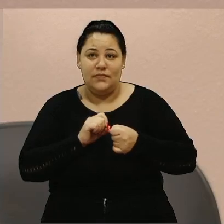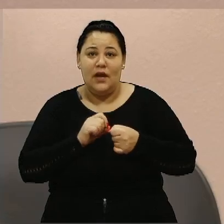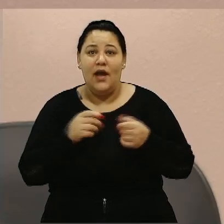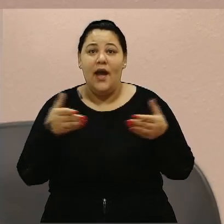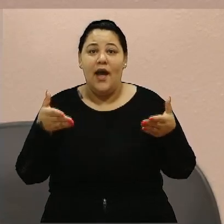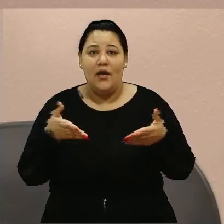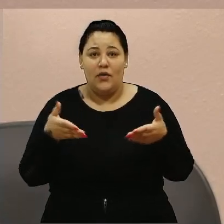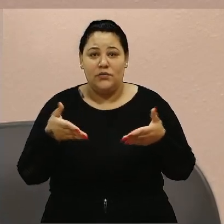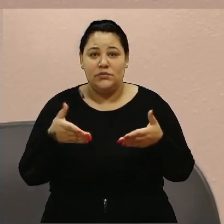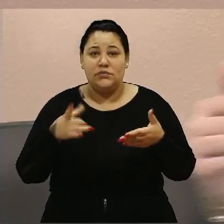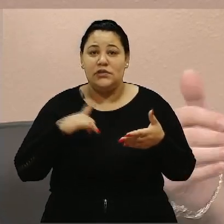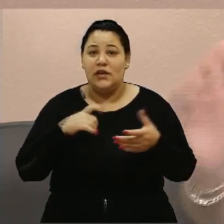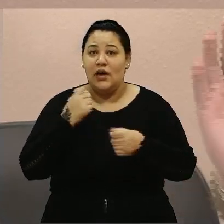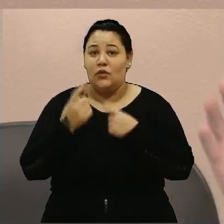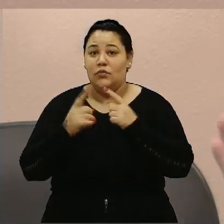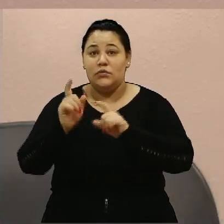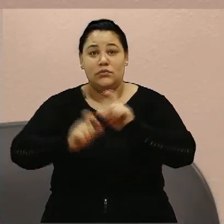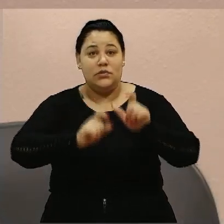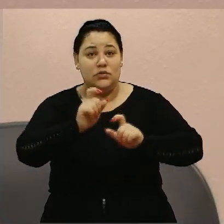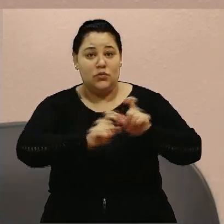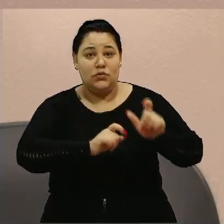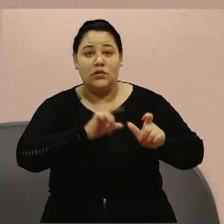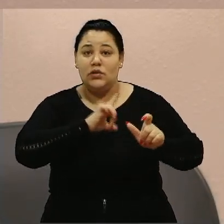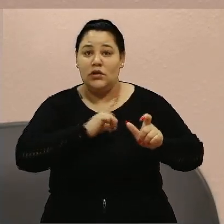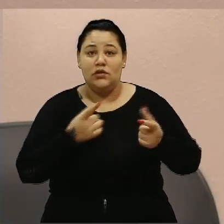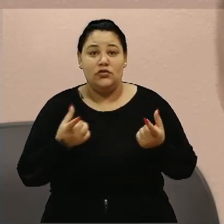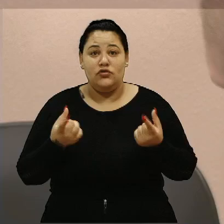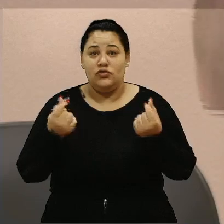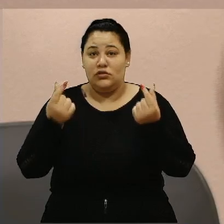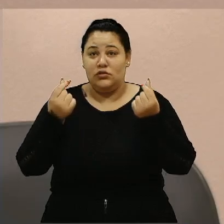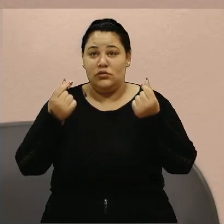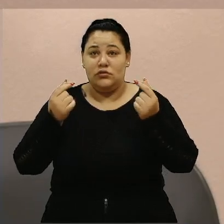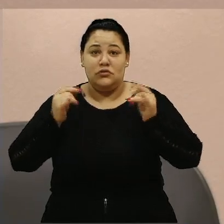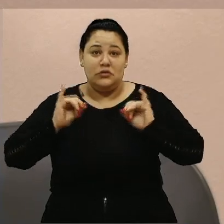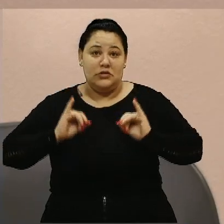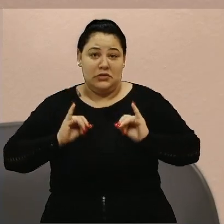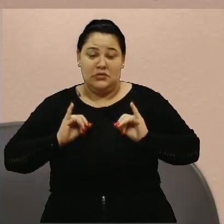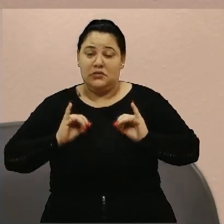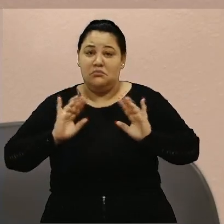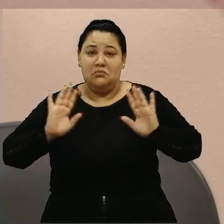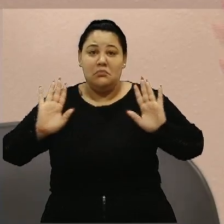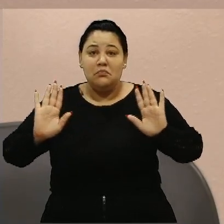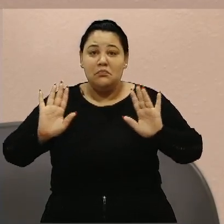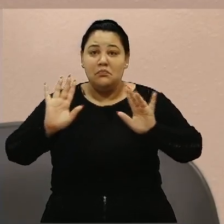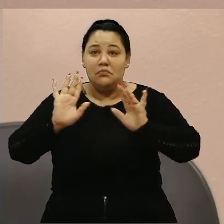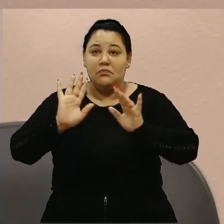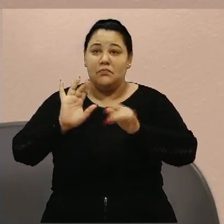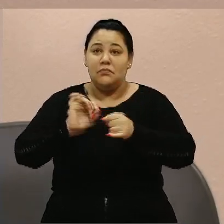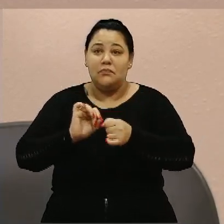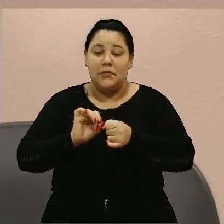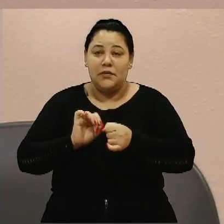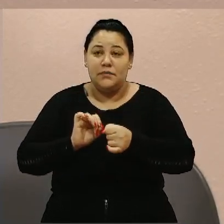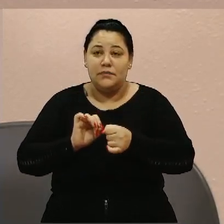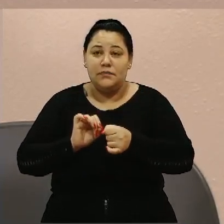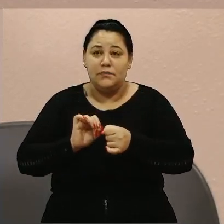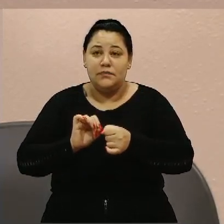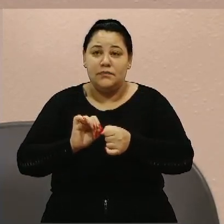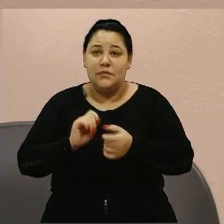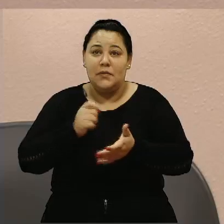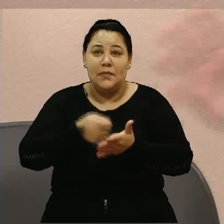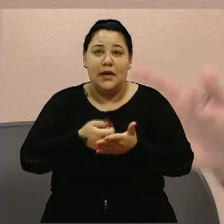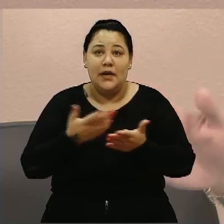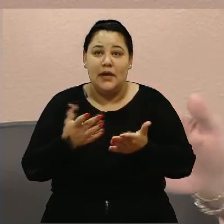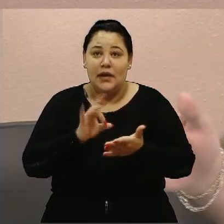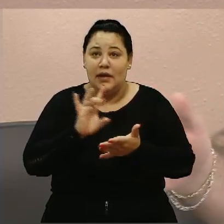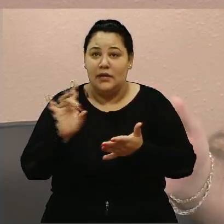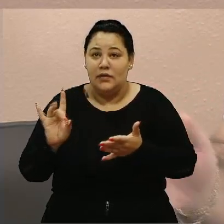Agora, tem gente que tem dinheiro e é acomodado, faz questão de pagar. Cada um com seus problemas. Então, assim,